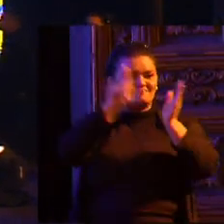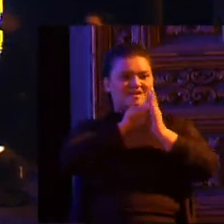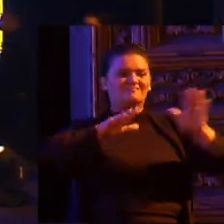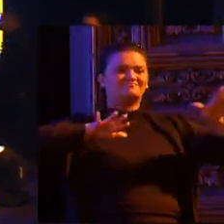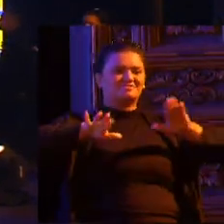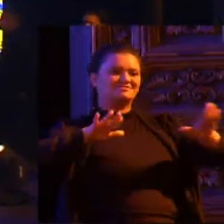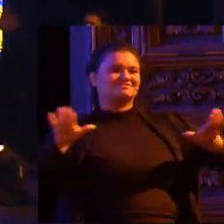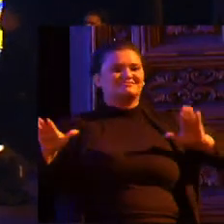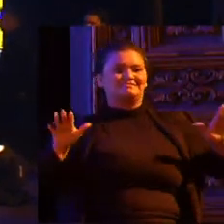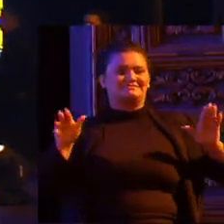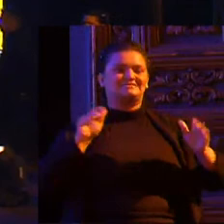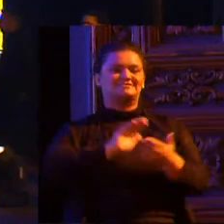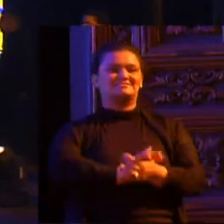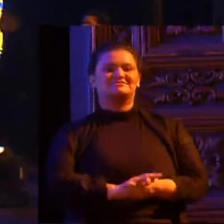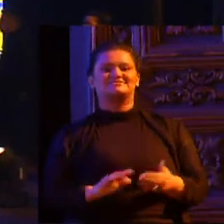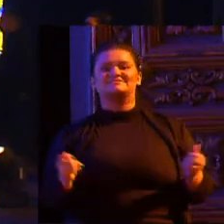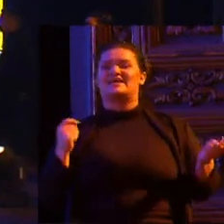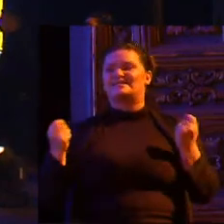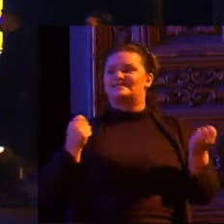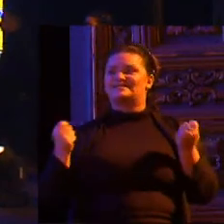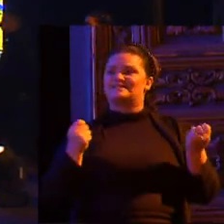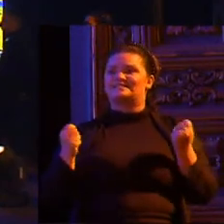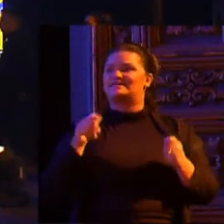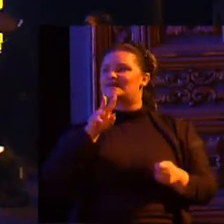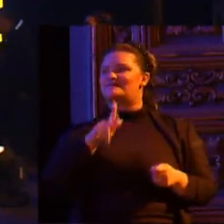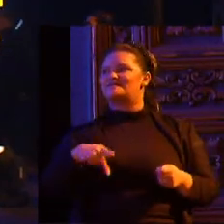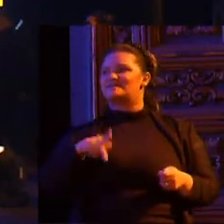sacode tudo, a Treme Keila.